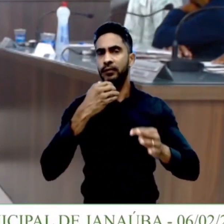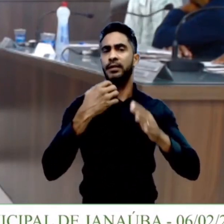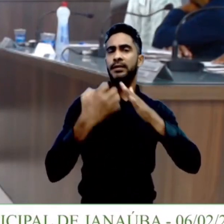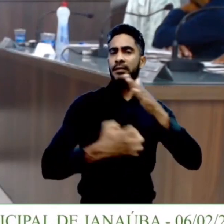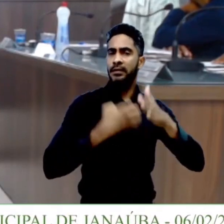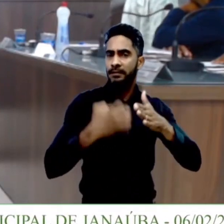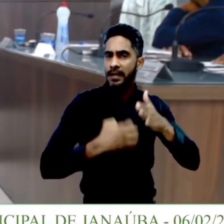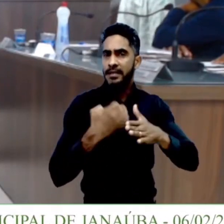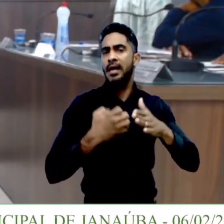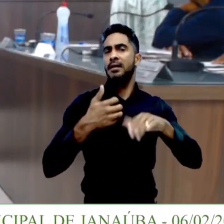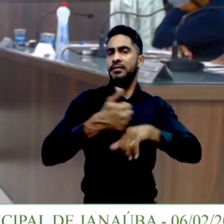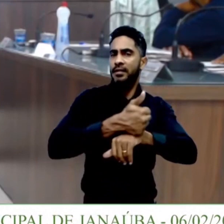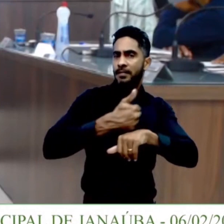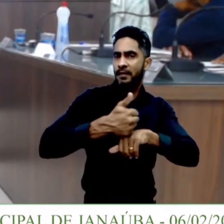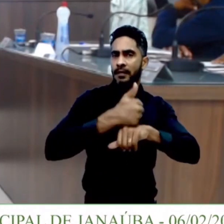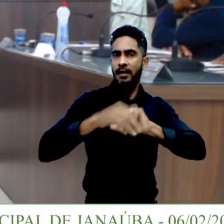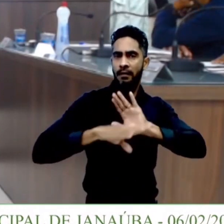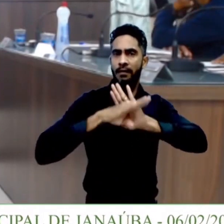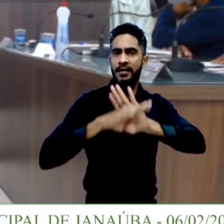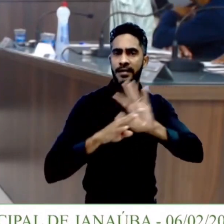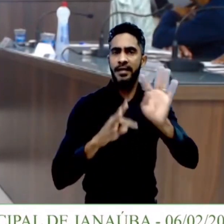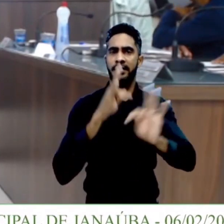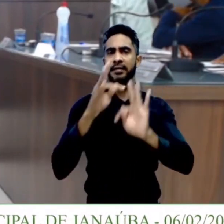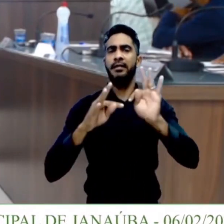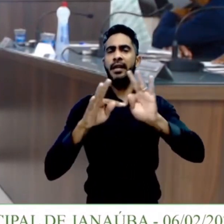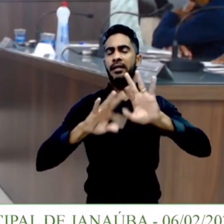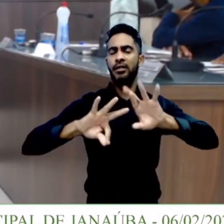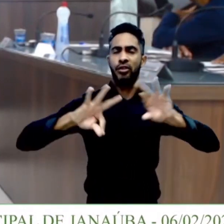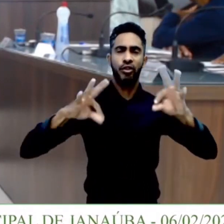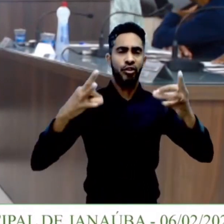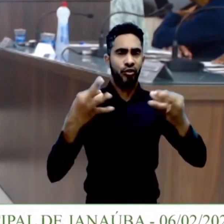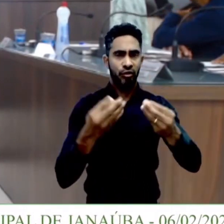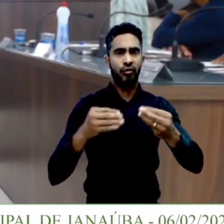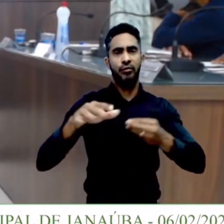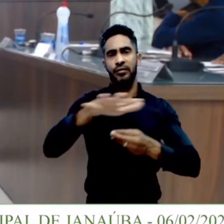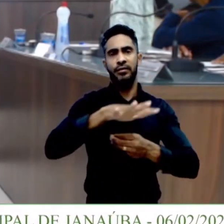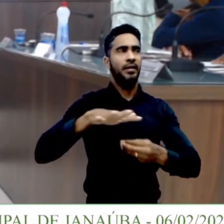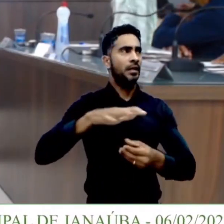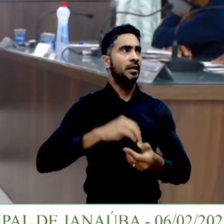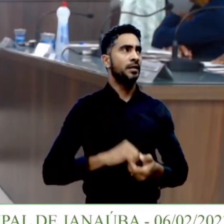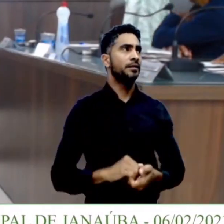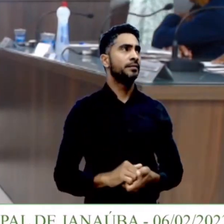profissionais da assistência técnica, de um modo geral, e da defesa fitossanitária.